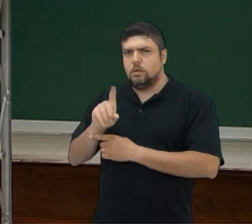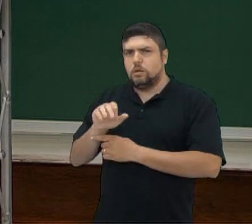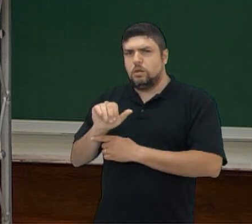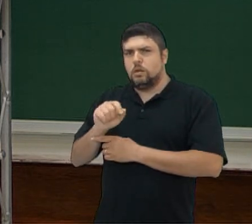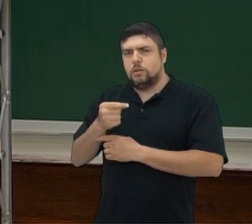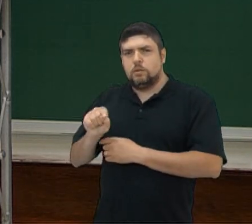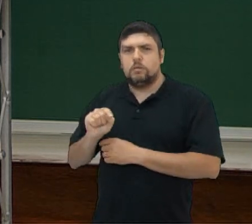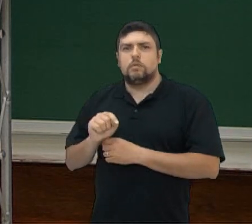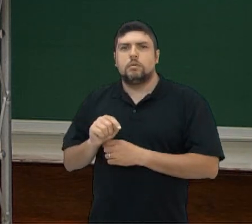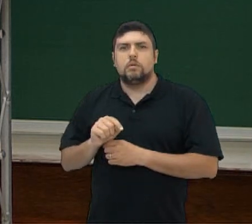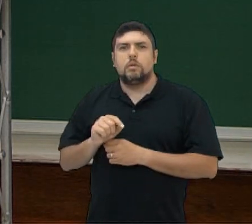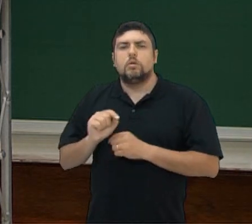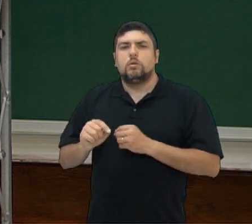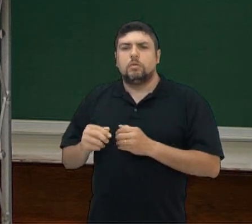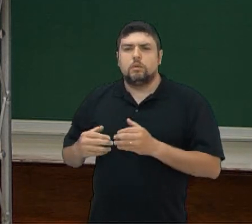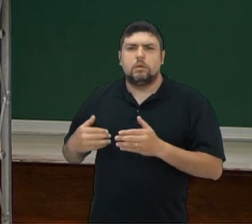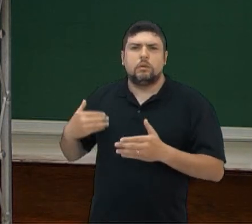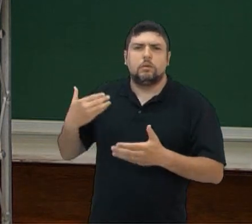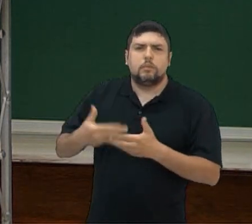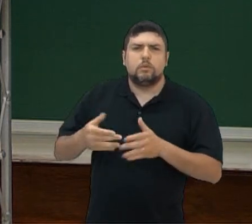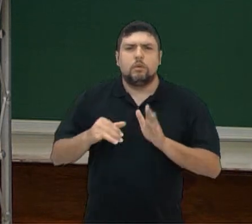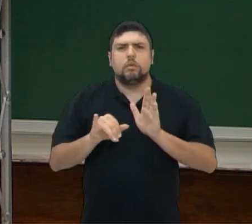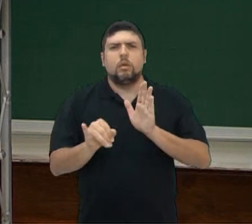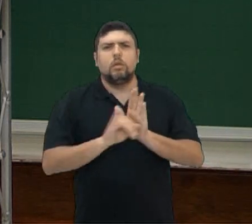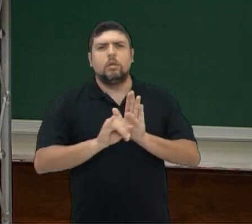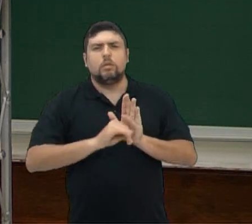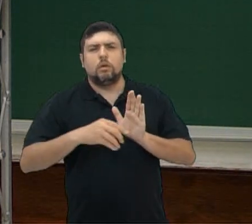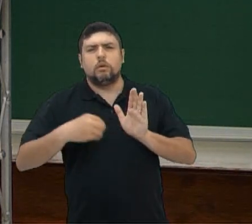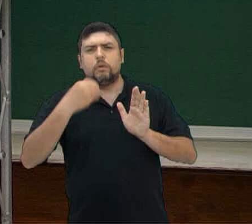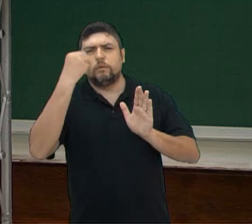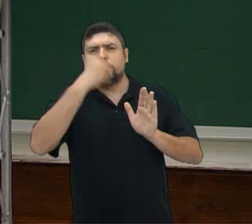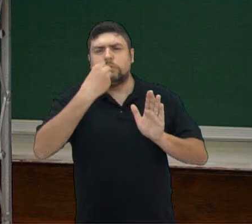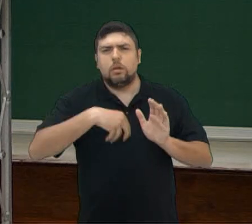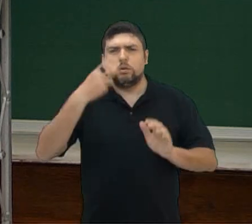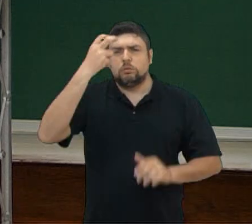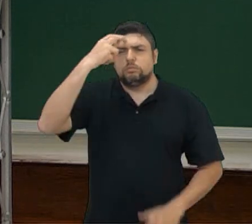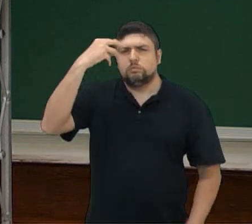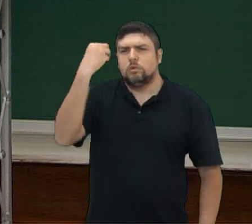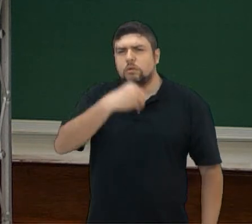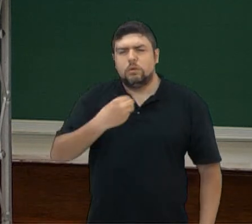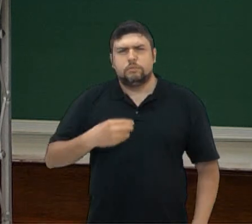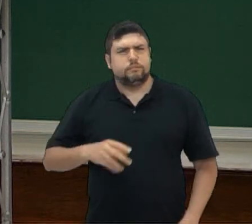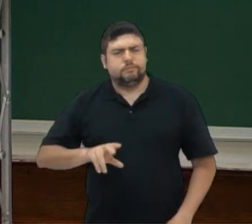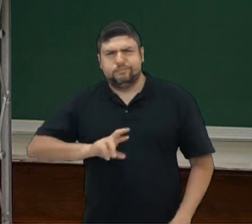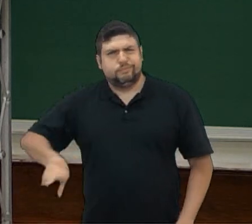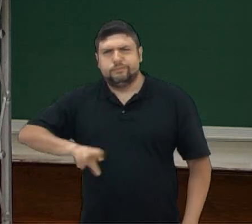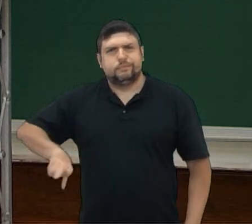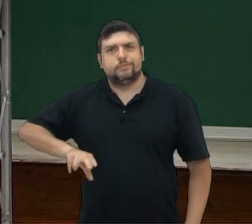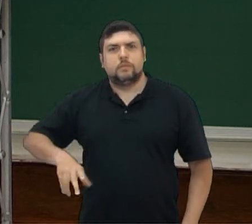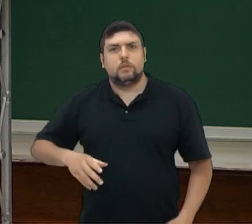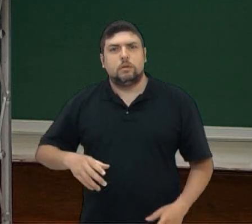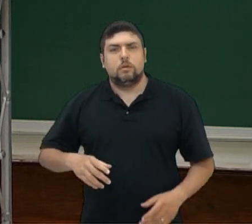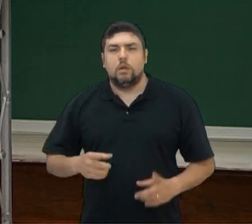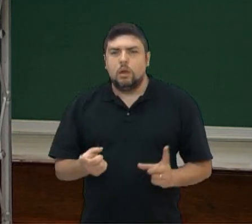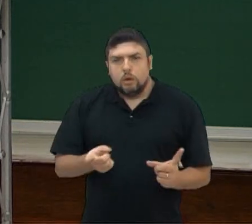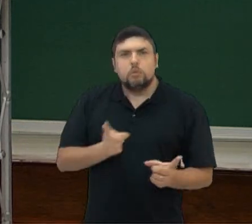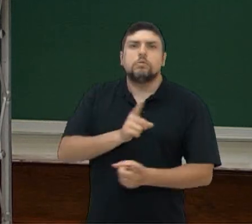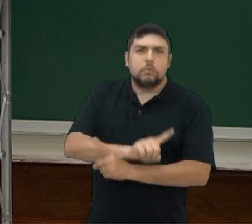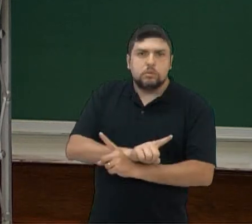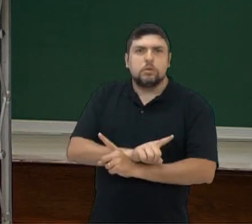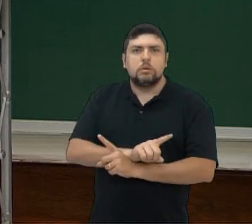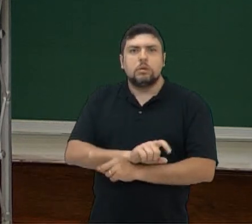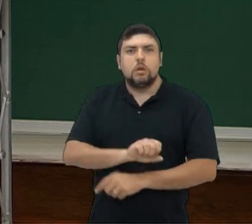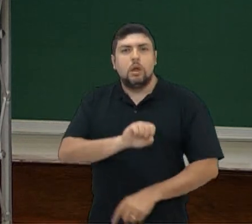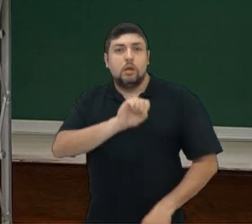Reafirmou-se a ideia de homem cidadão que terminou por enfraquecer o sentimento de identidade nacional e cultural. Então, não, completamente não, porque geralmente é o contrário, né? Quando